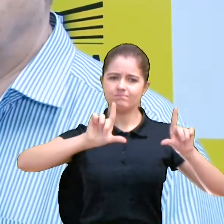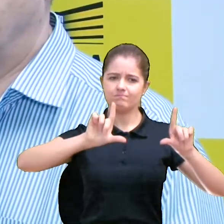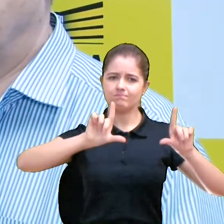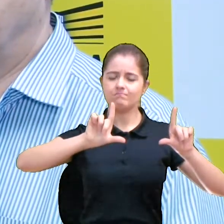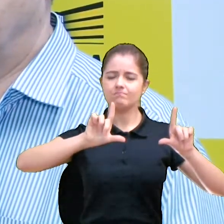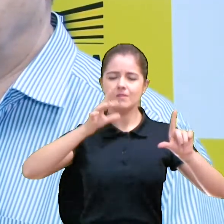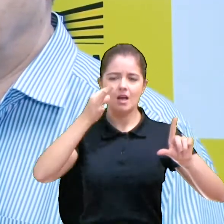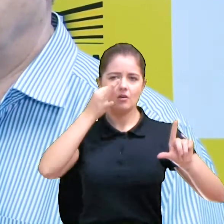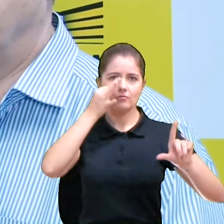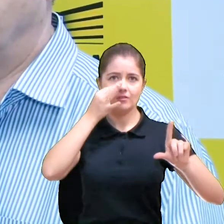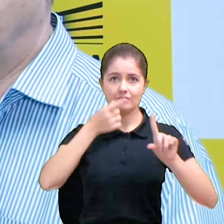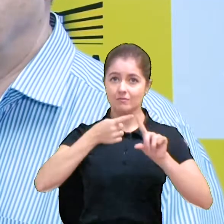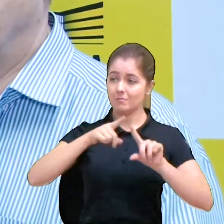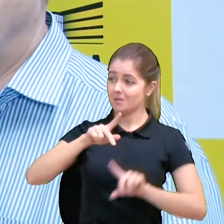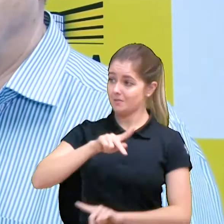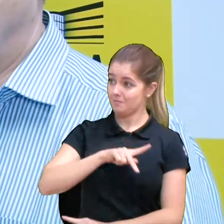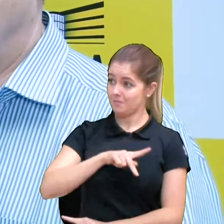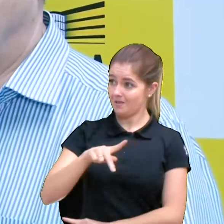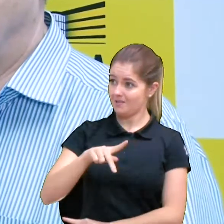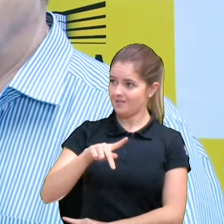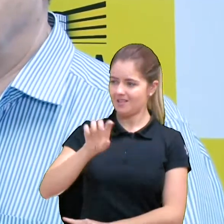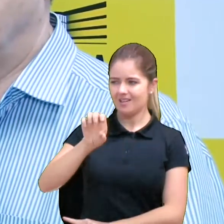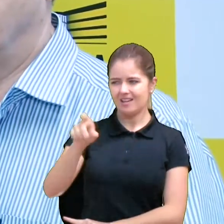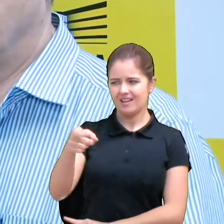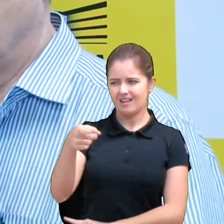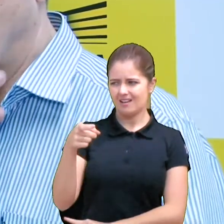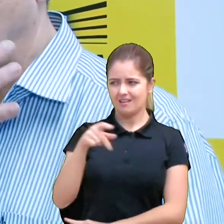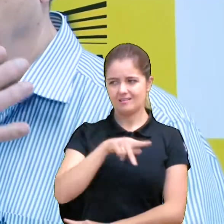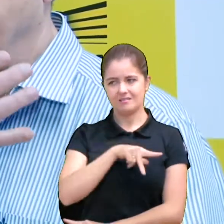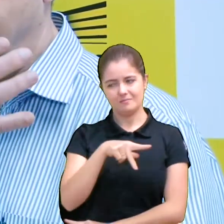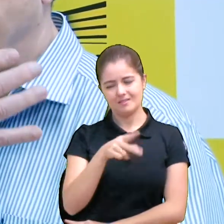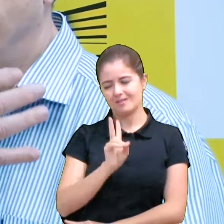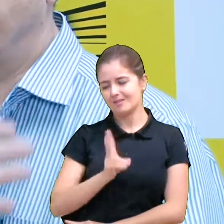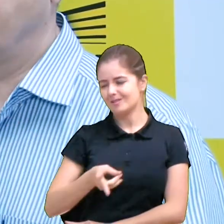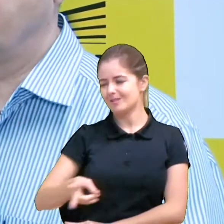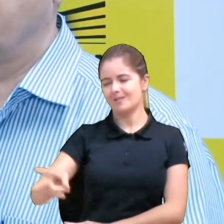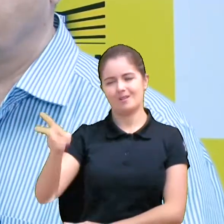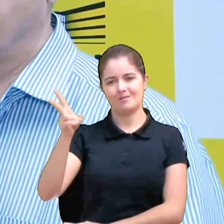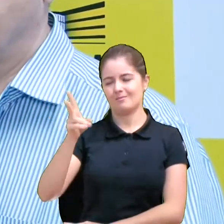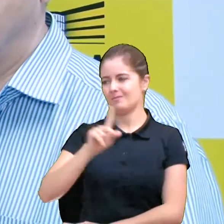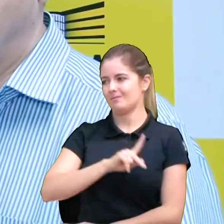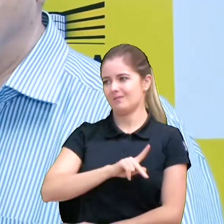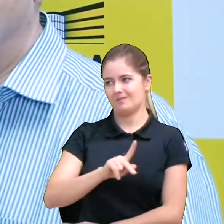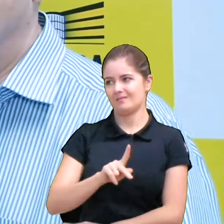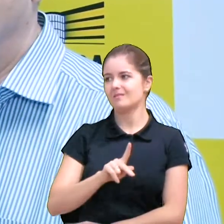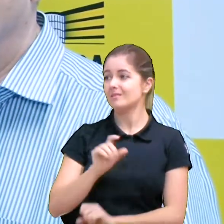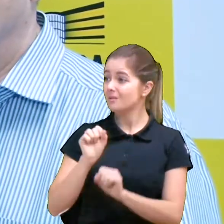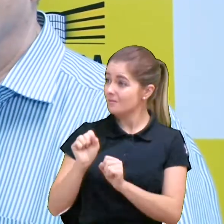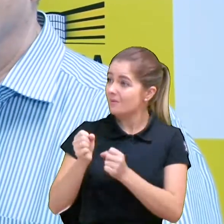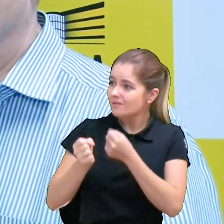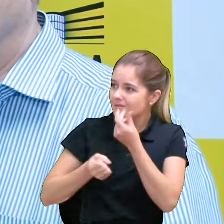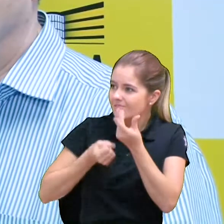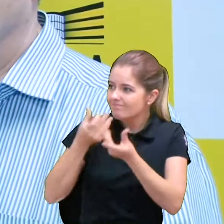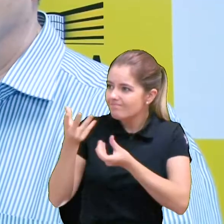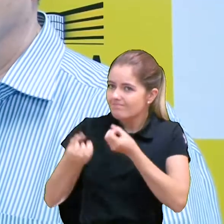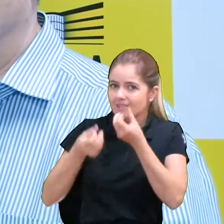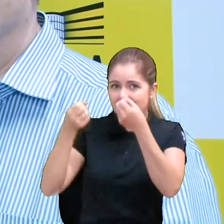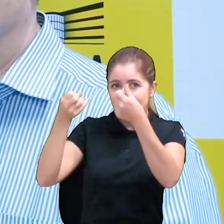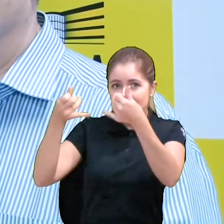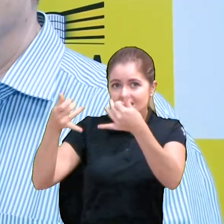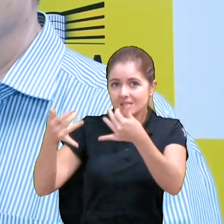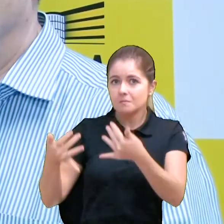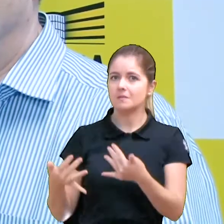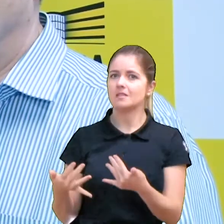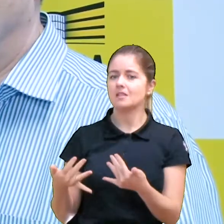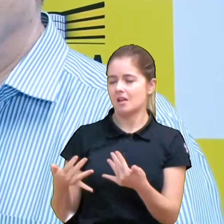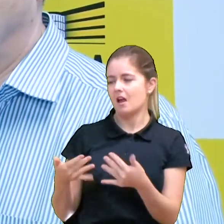um presidente, ex-presidente, mas é sempre presidente aí, poder falar um pouquinho da importância dessa entidade e da